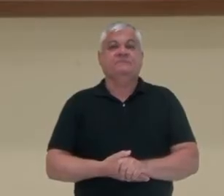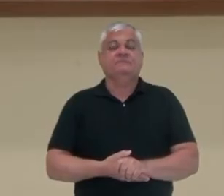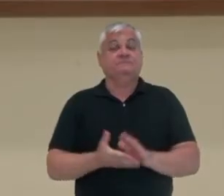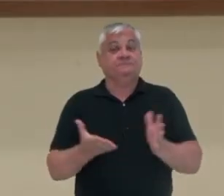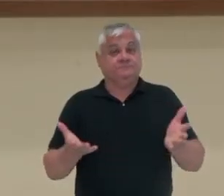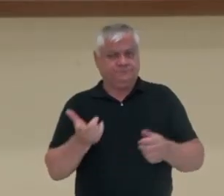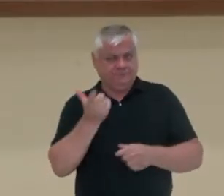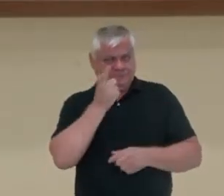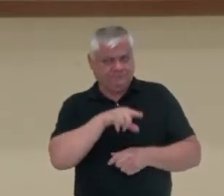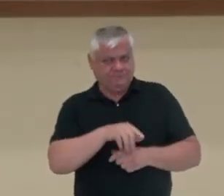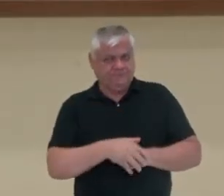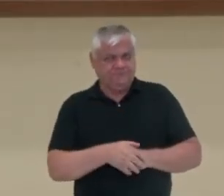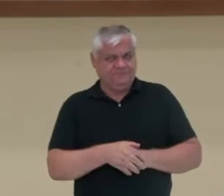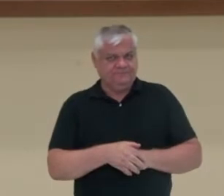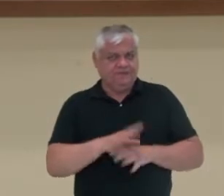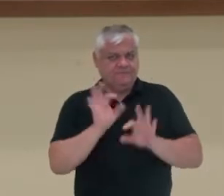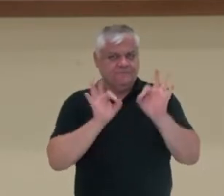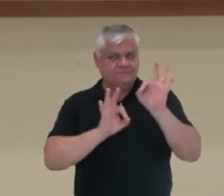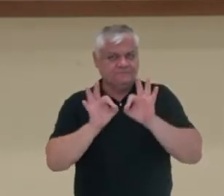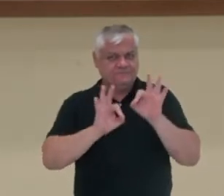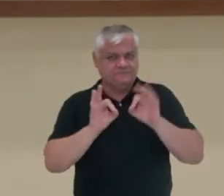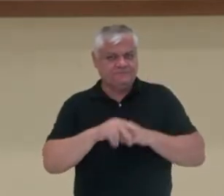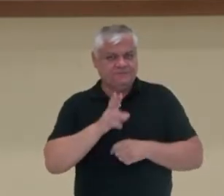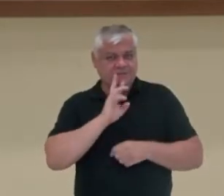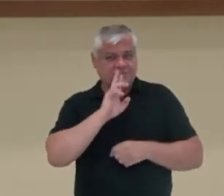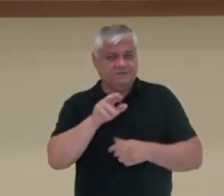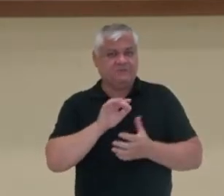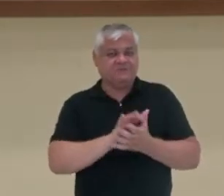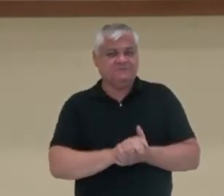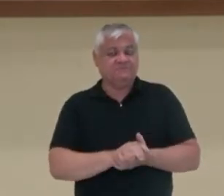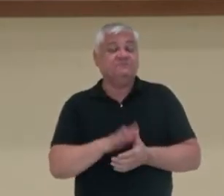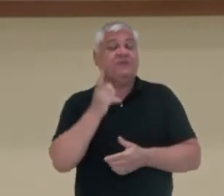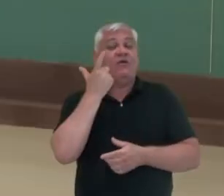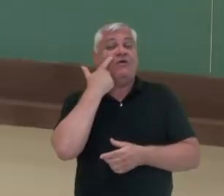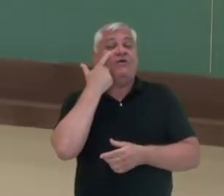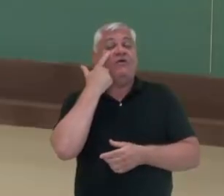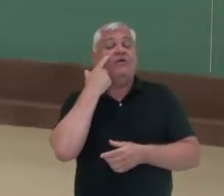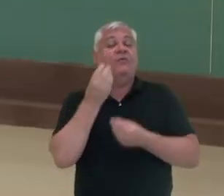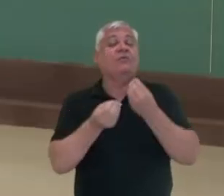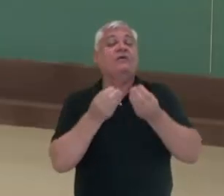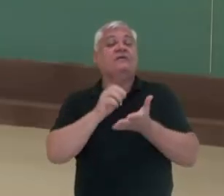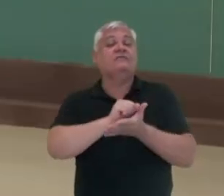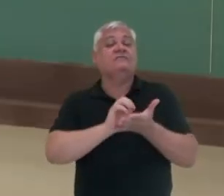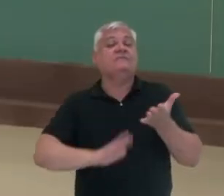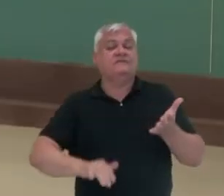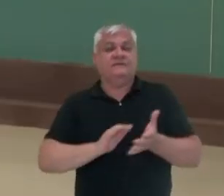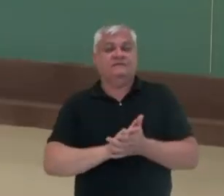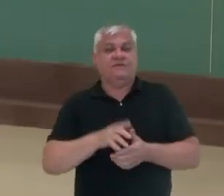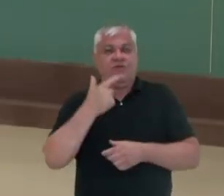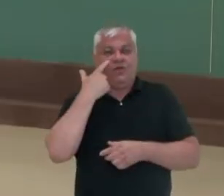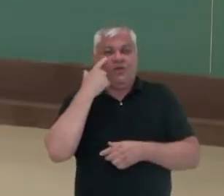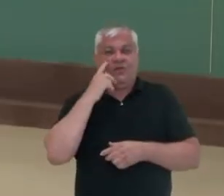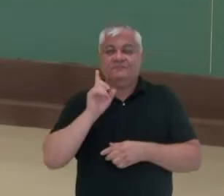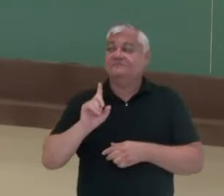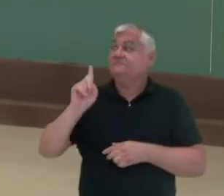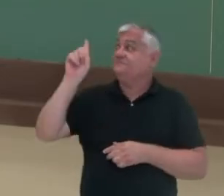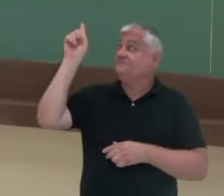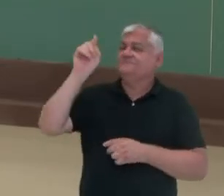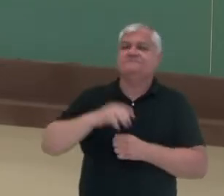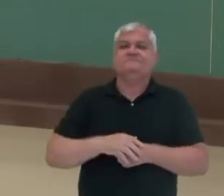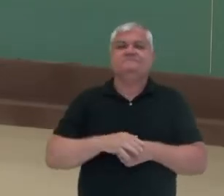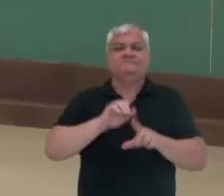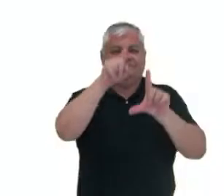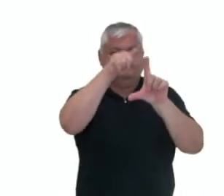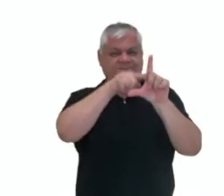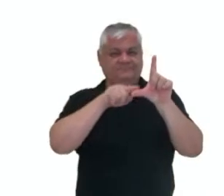Pessoal, conseguiram resolver mais esse praticando? Vamos dar uma olhada que o exercício queria mesmo. Observe o gráfico ao lado que relaciona o